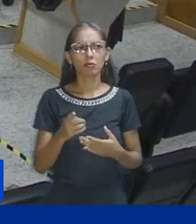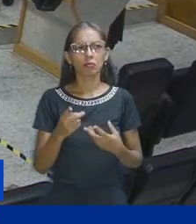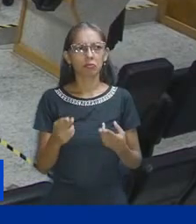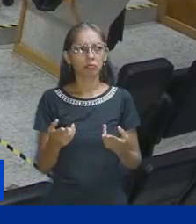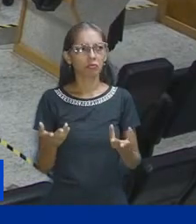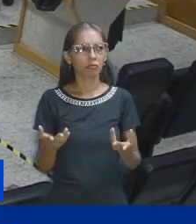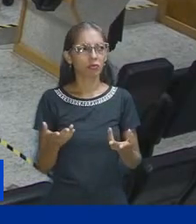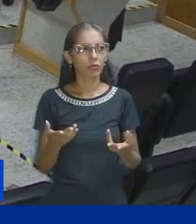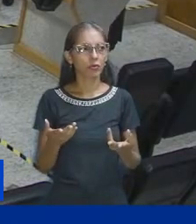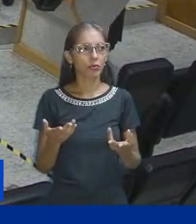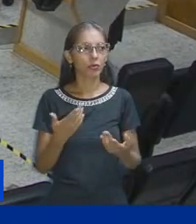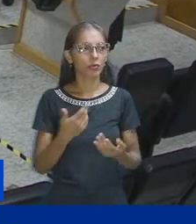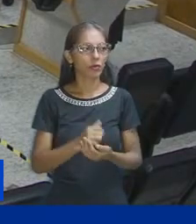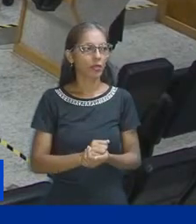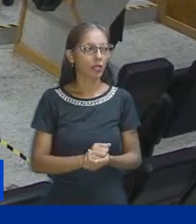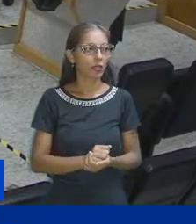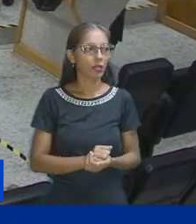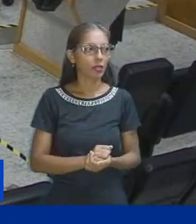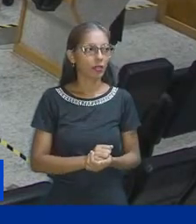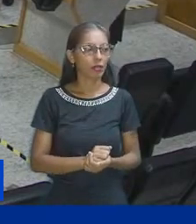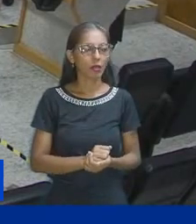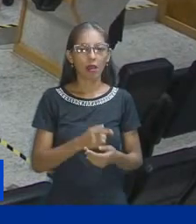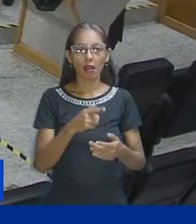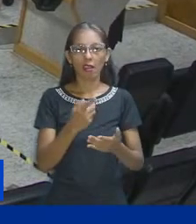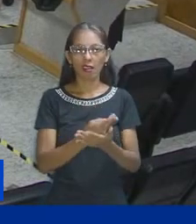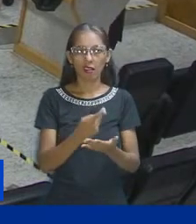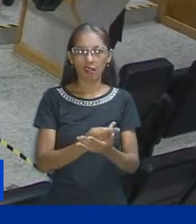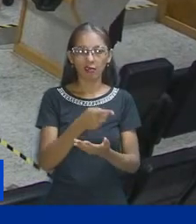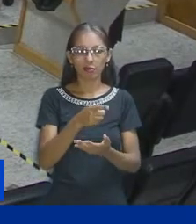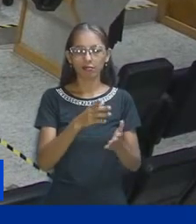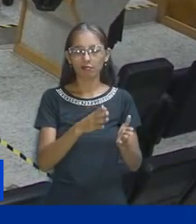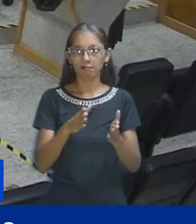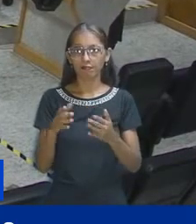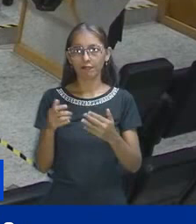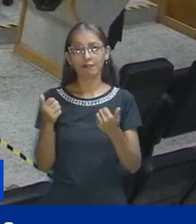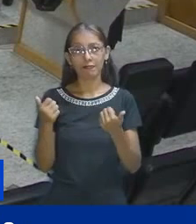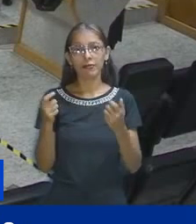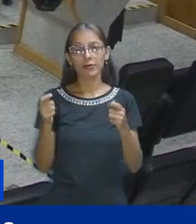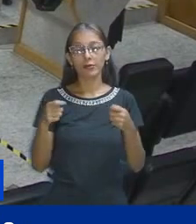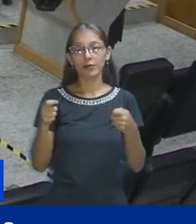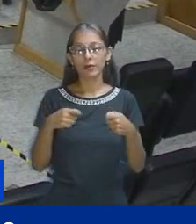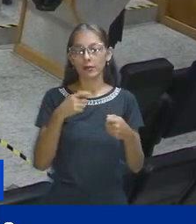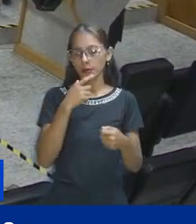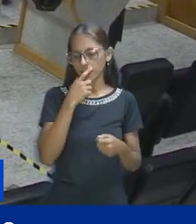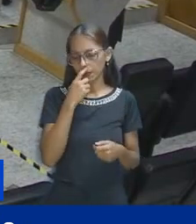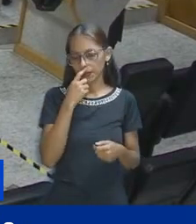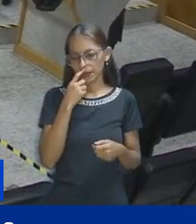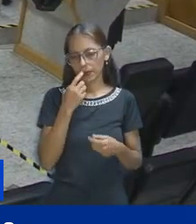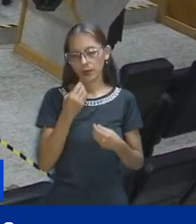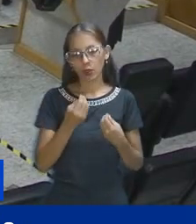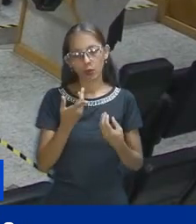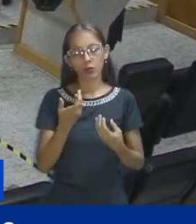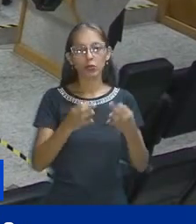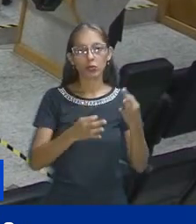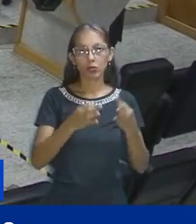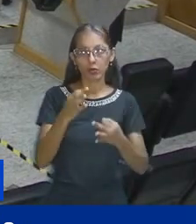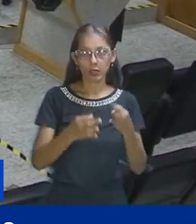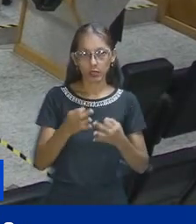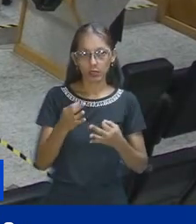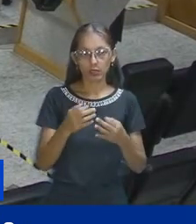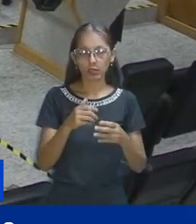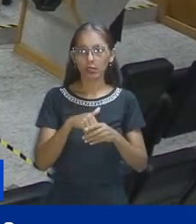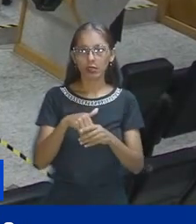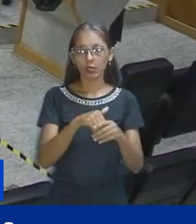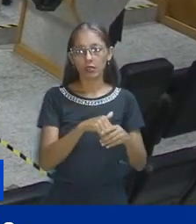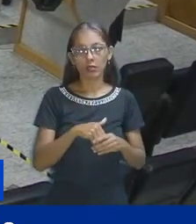está trazendo, assim, algum descumprimento de alguma ordem, até porque as instâncias, né, da Justiça Eleitoral, a parte